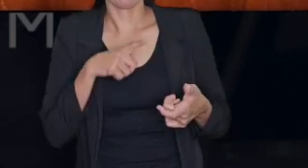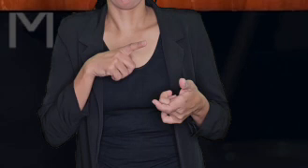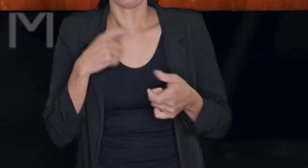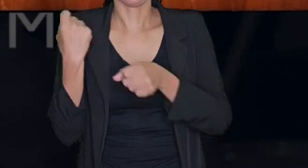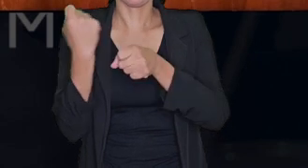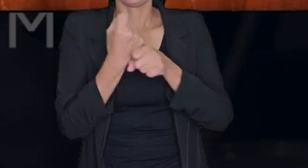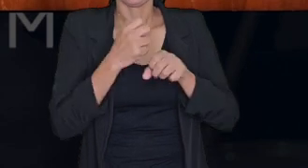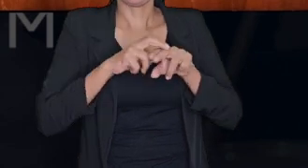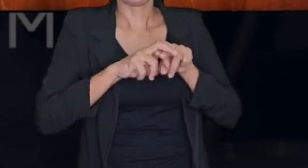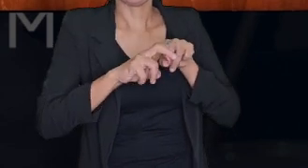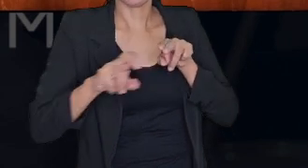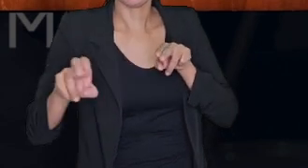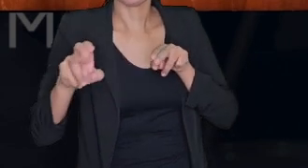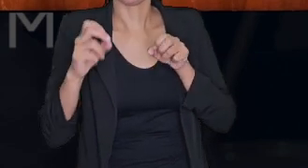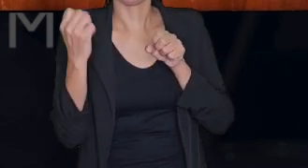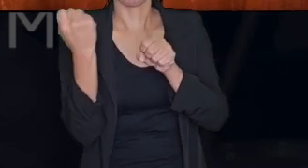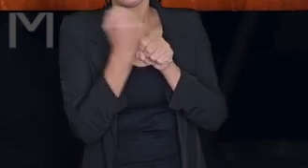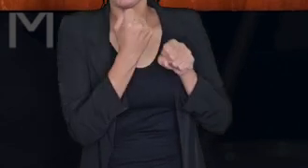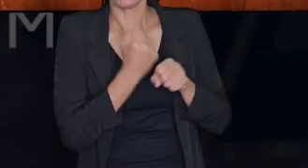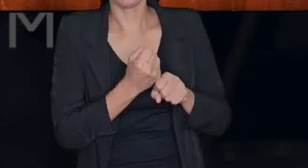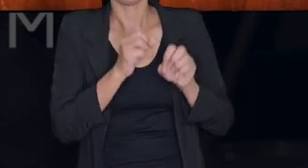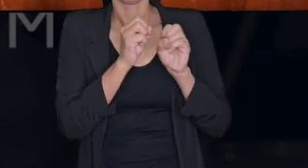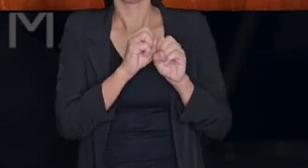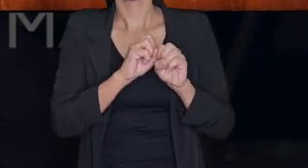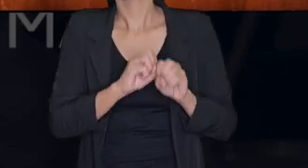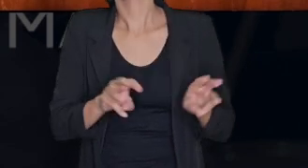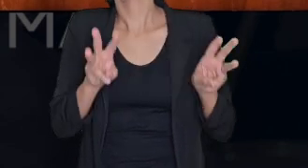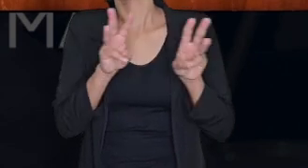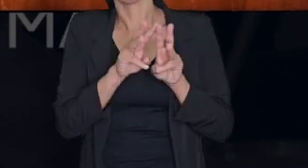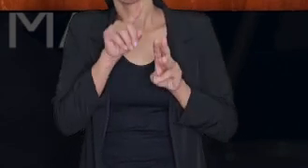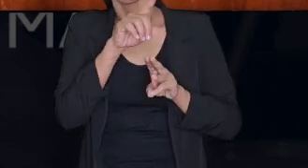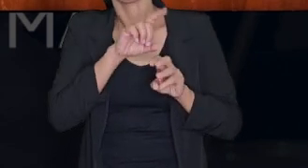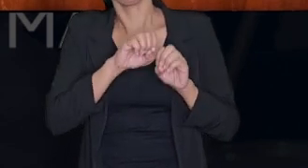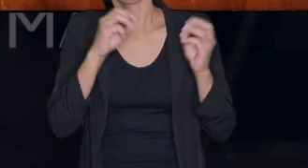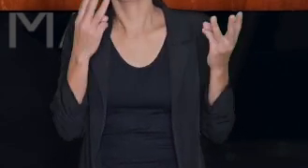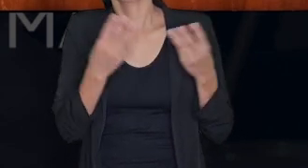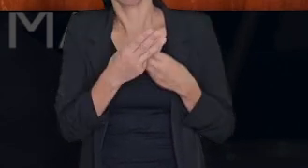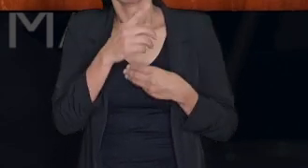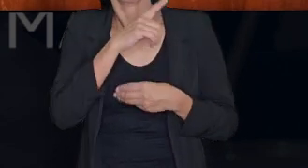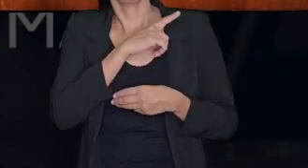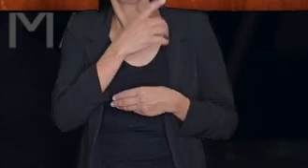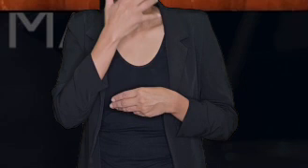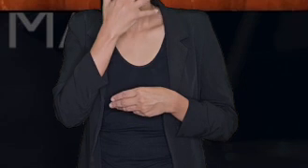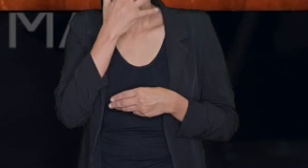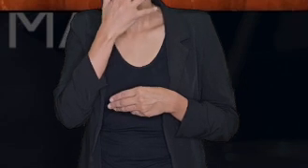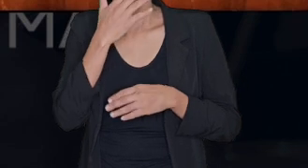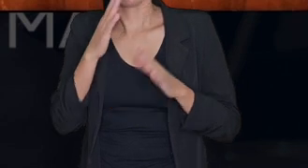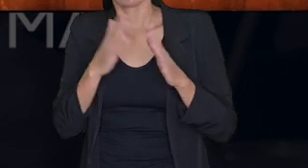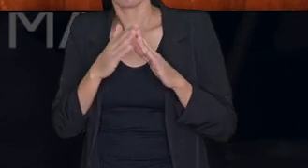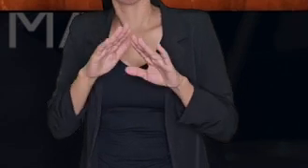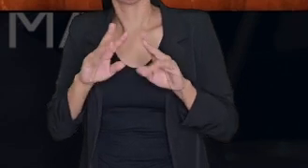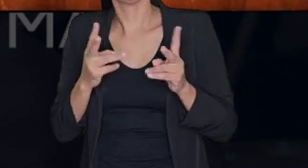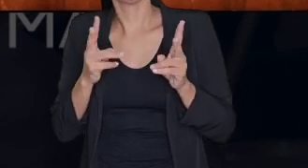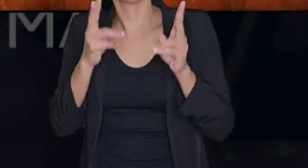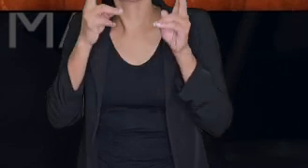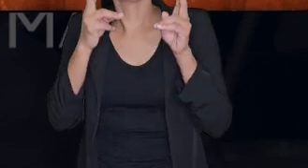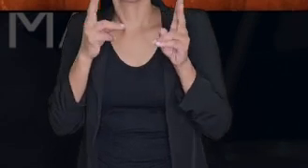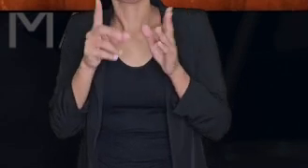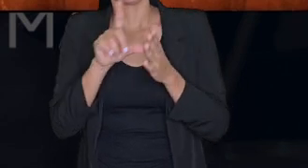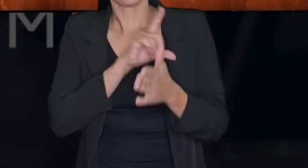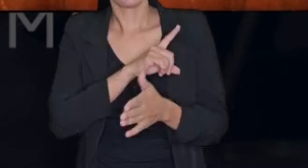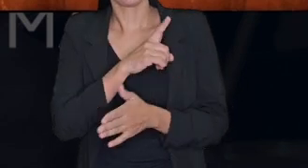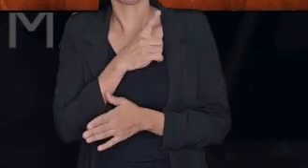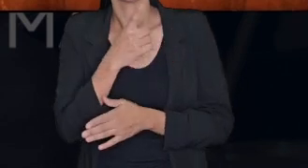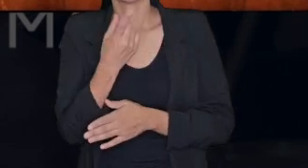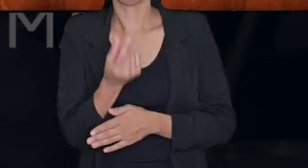Vamos colocar que está numa área, o metrô chegou, né? Um shopping center foi instalado ali do lado. Show. Valorizou